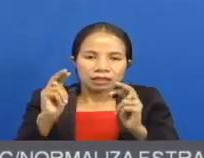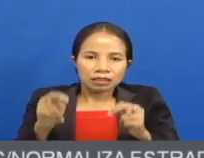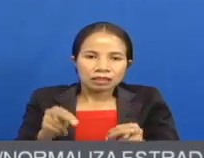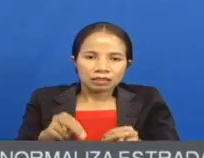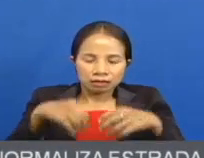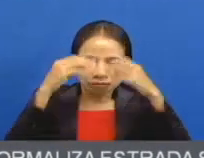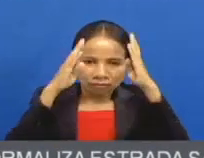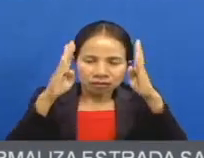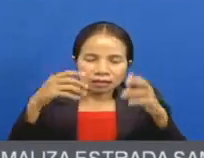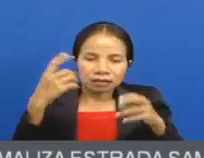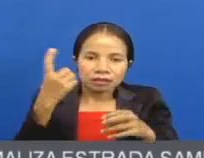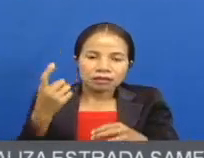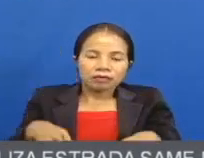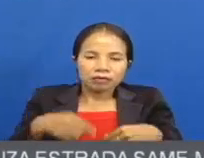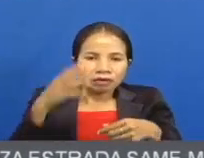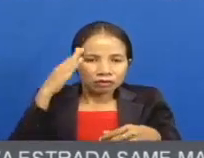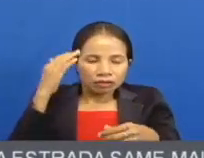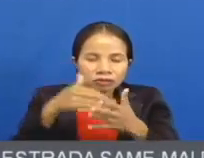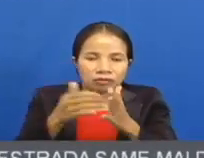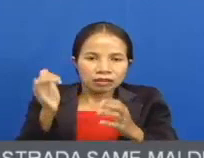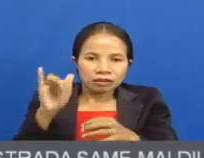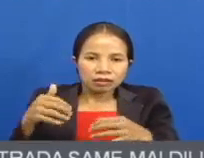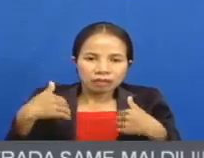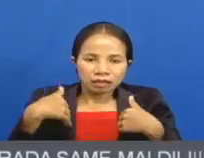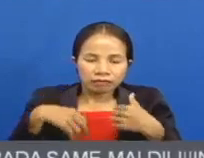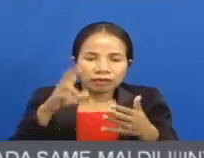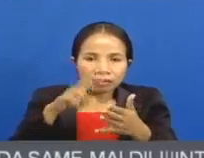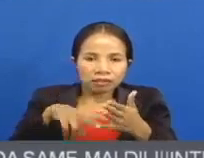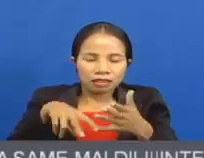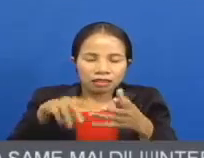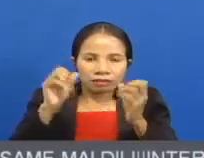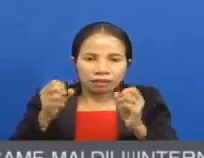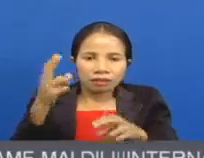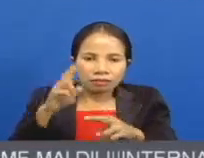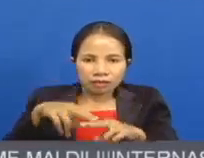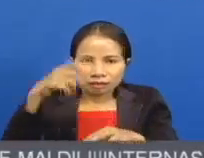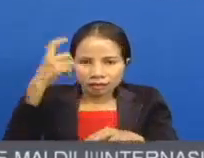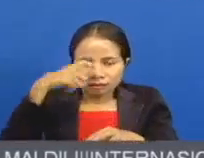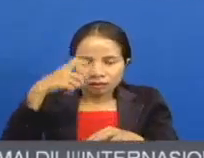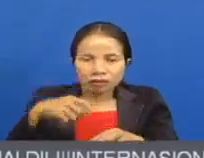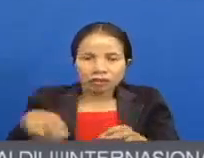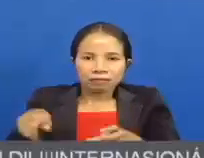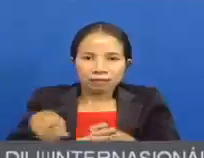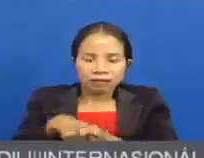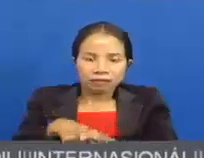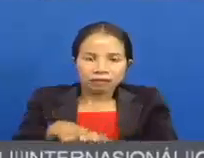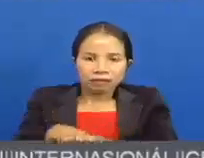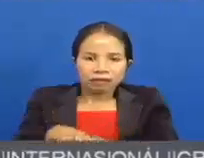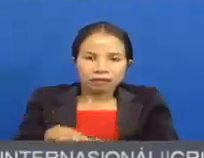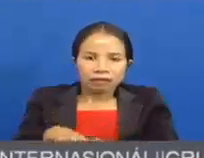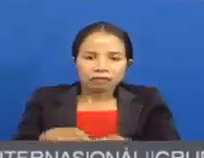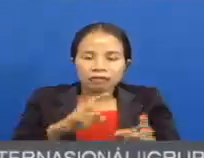Obrigatoriamente, professor sempre motiva estudante a tu ir hábito ler. Nune, bile aumenta conhecimento, criatividade,